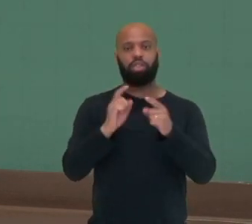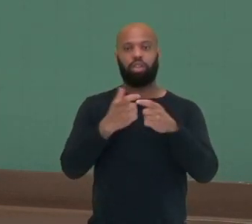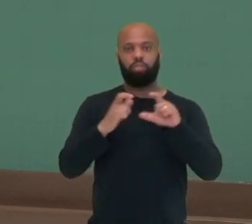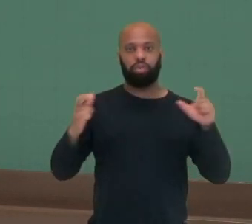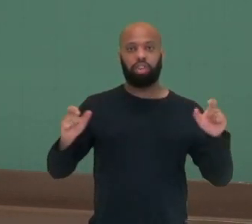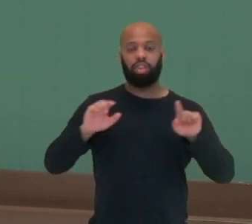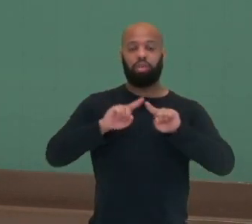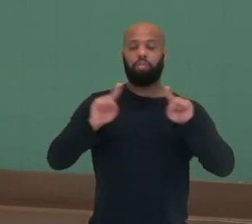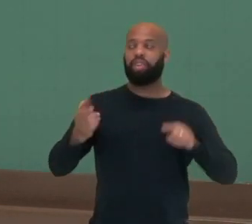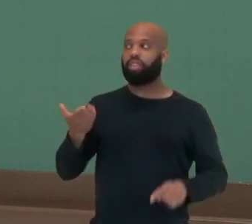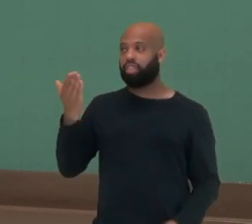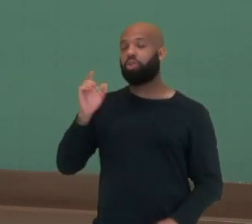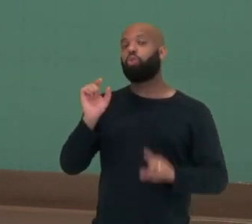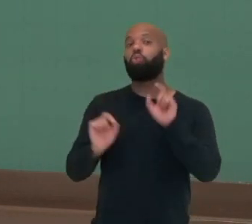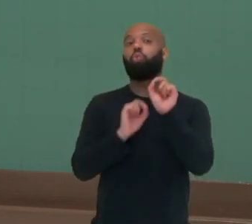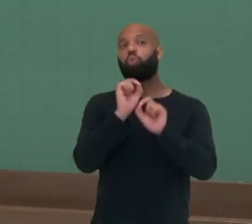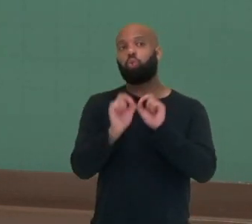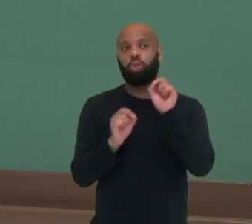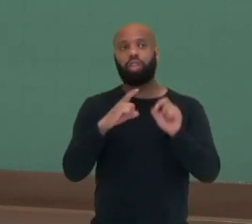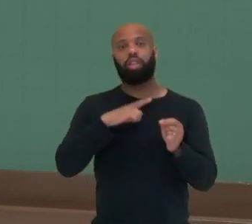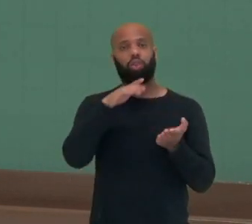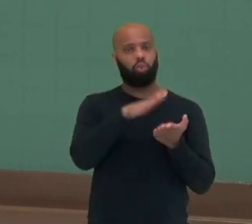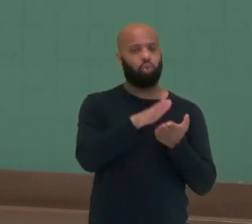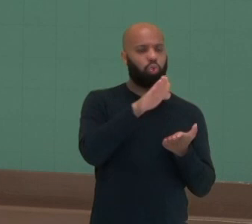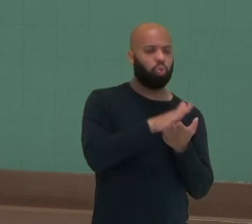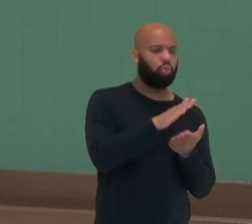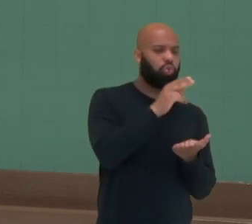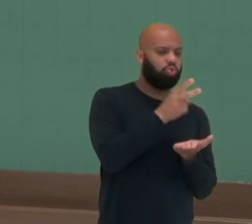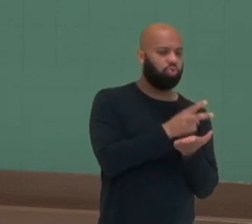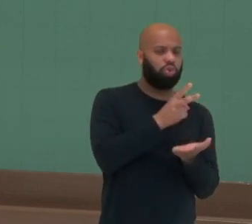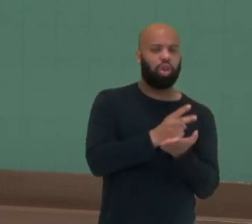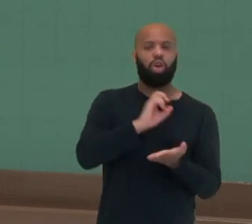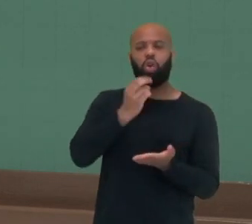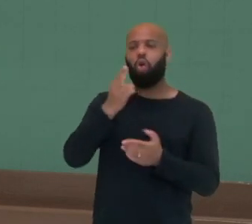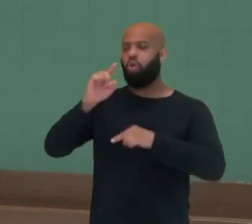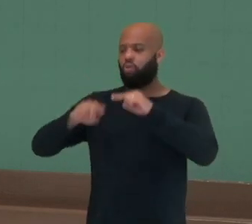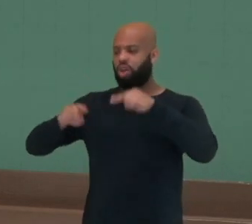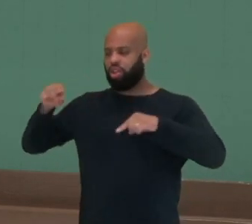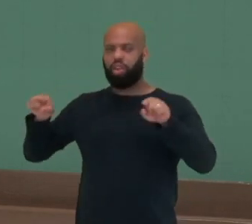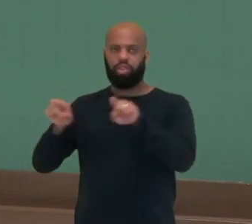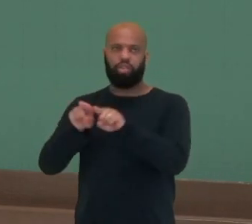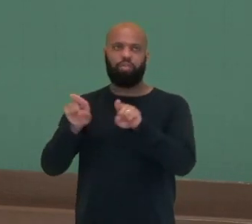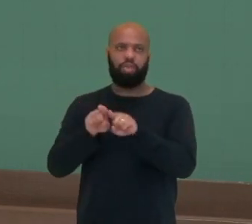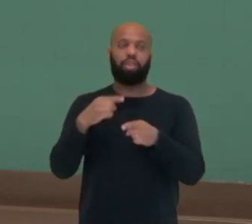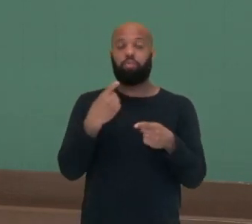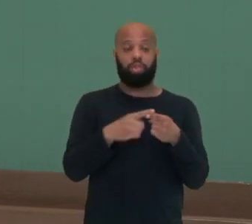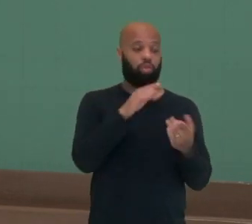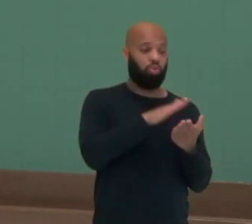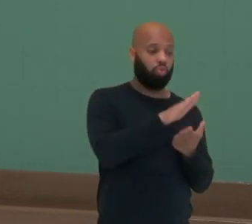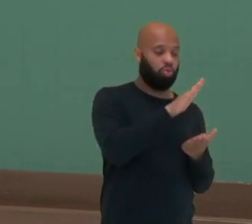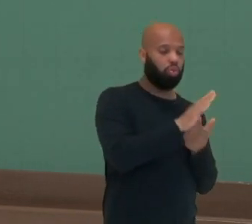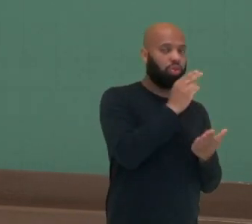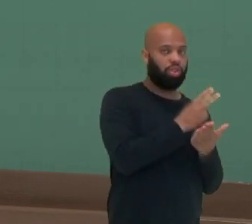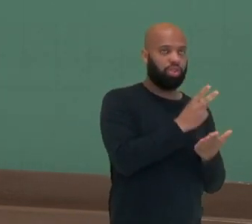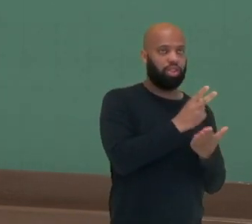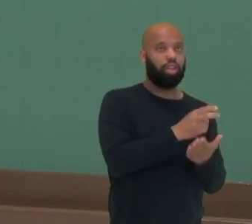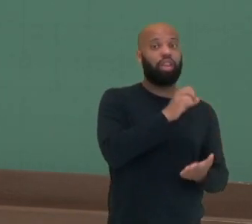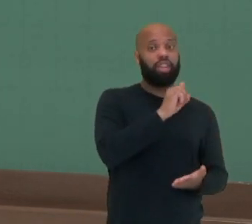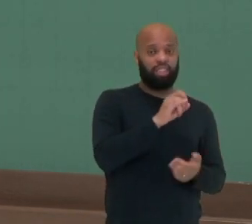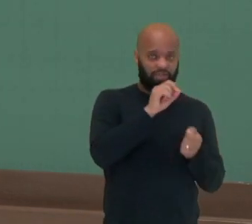Mas esse estaria entrando aonde? Nos custos fixos ou variáveis? Esse é um custo fixo, né? Se ela